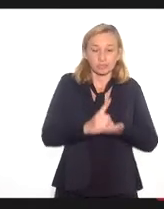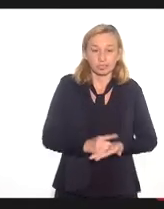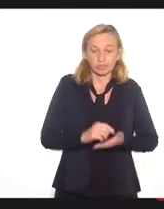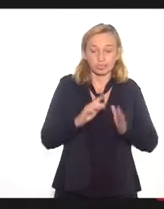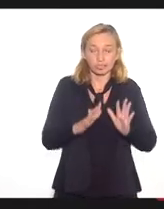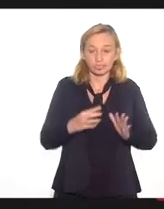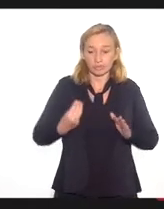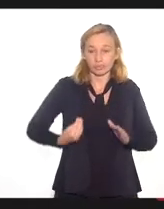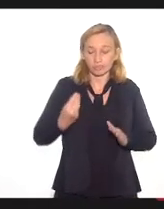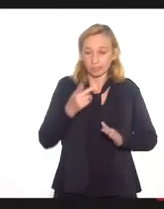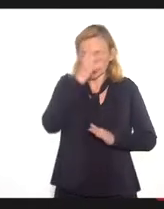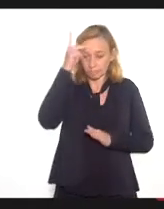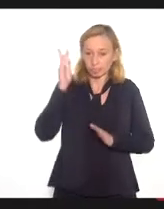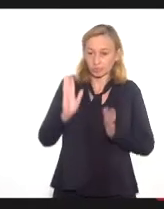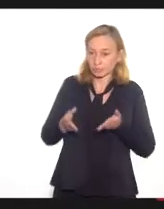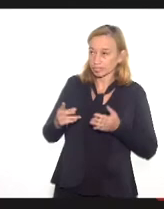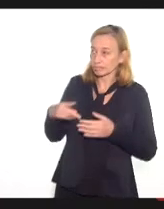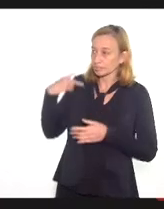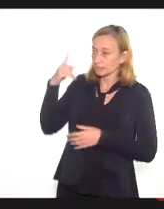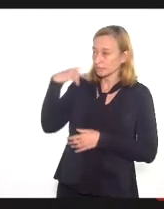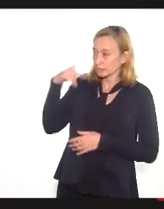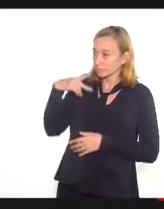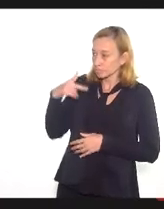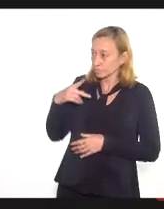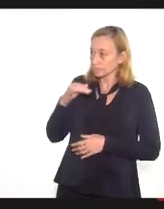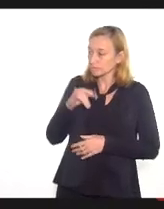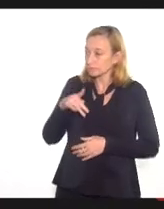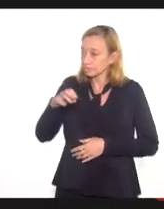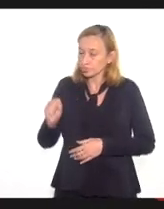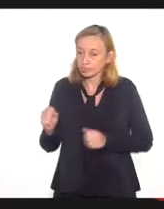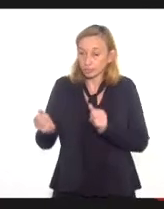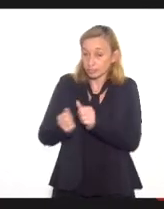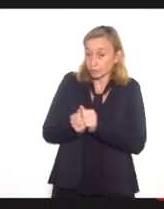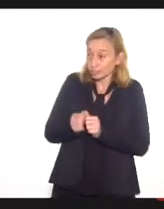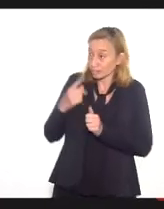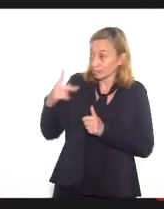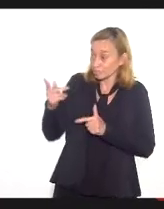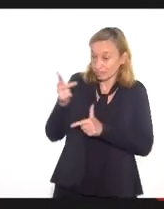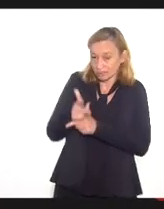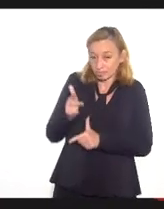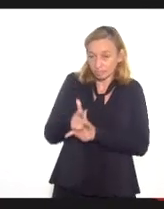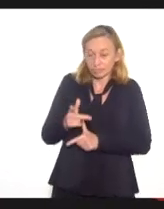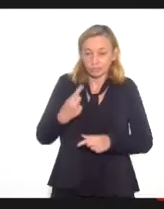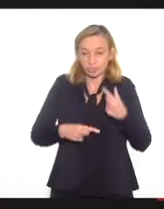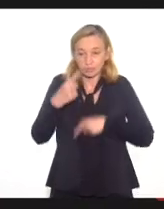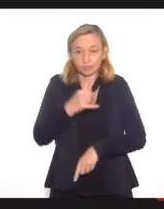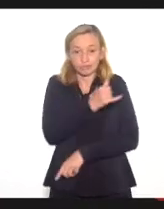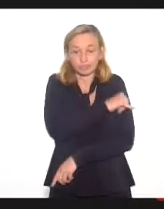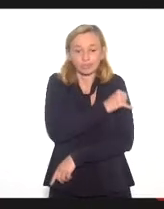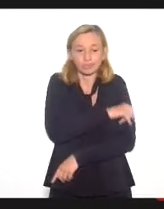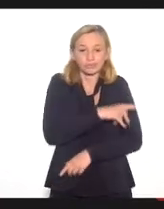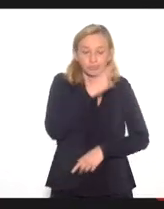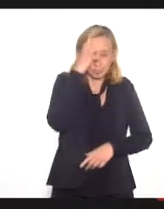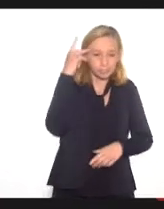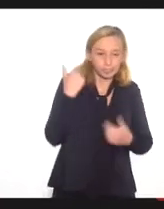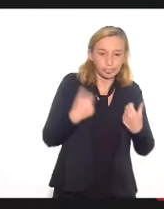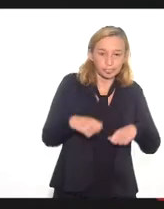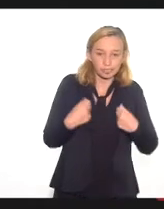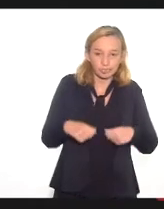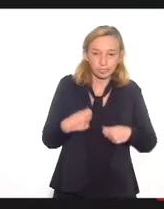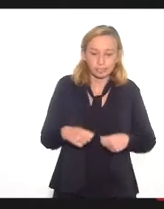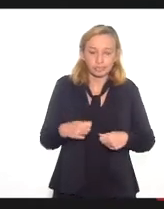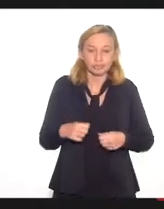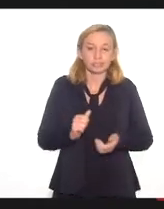vereador super ciclo tive o prazer de fazer uma live junto com ele então super a Rio seja para pessoas que precisando de renda e renda